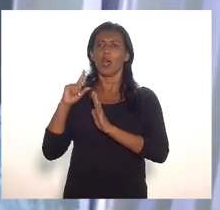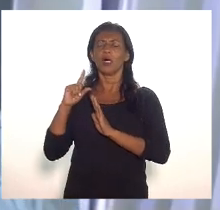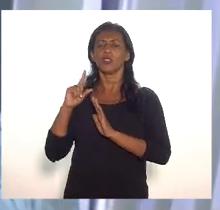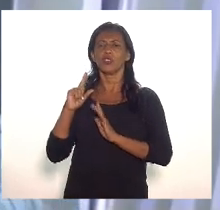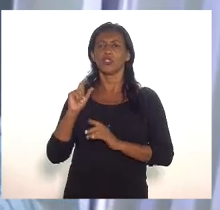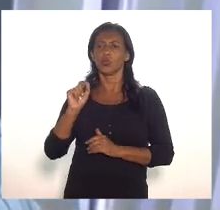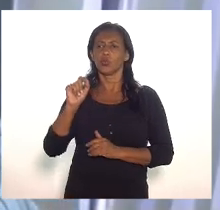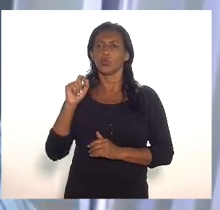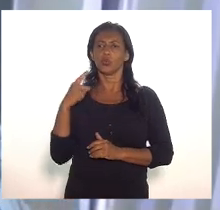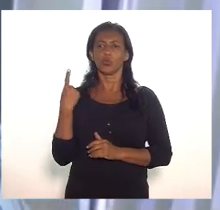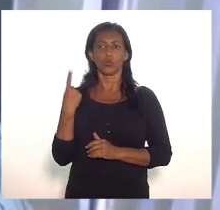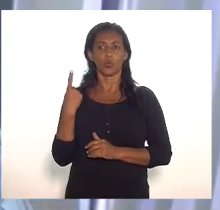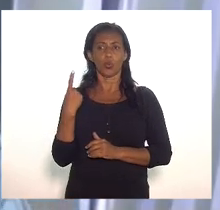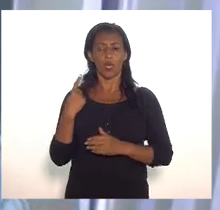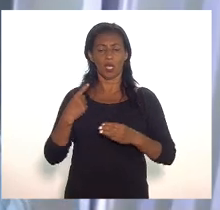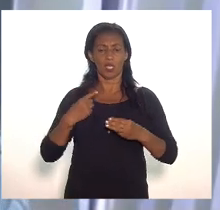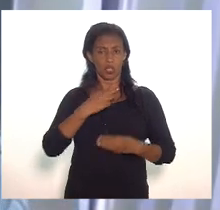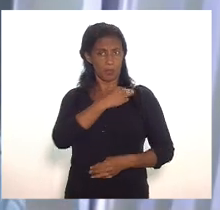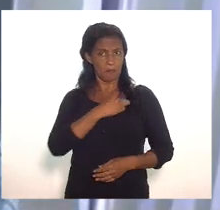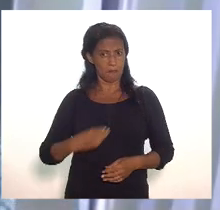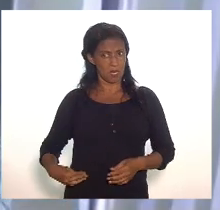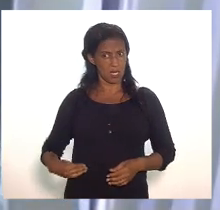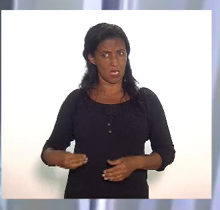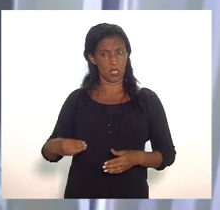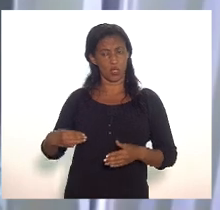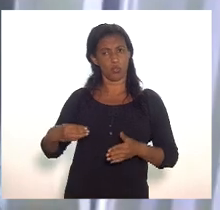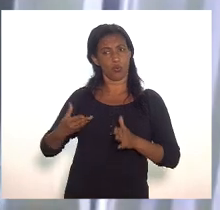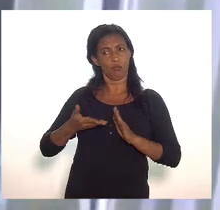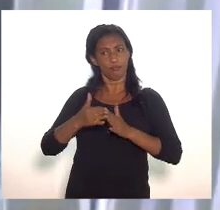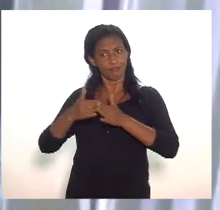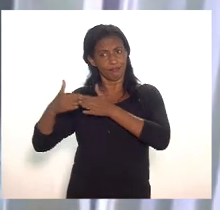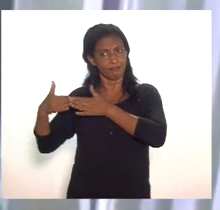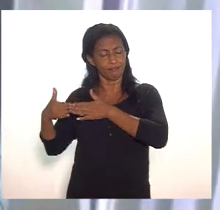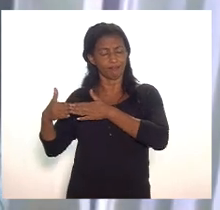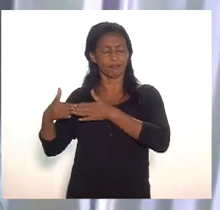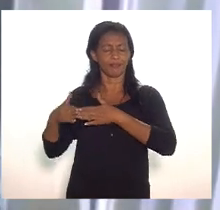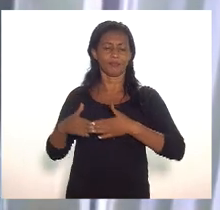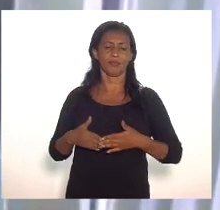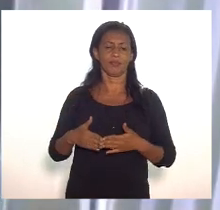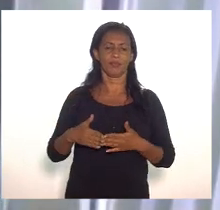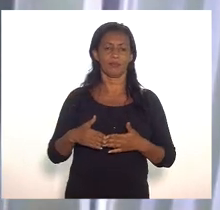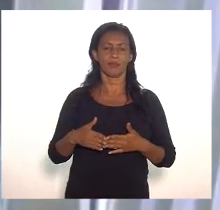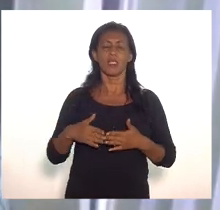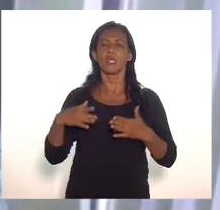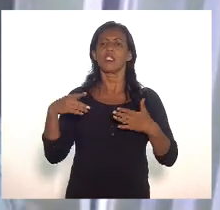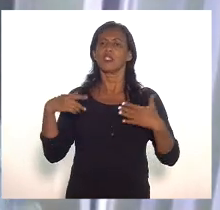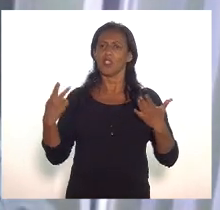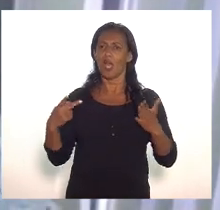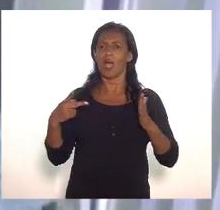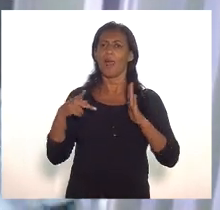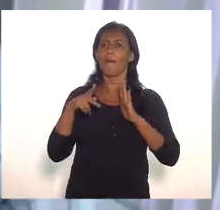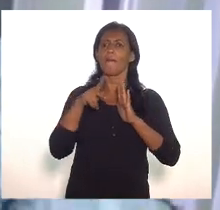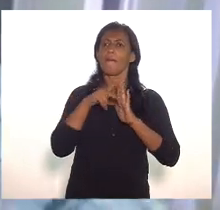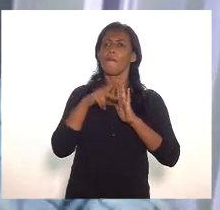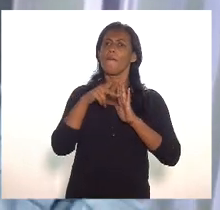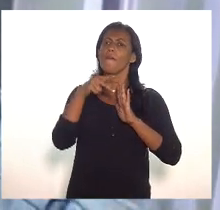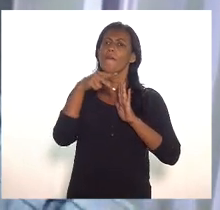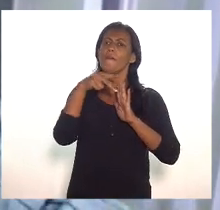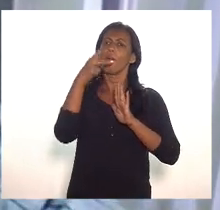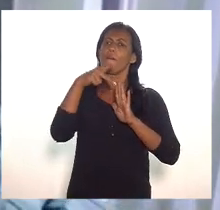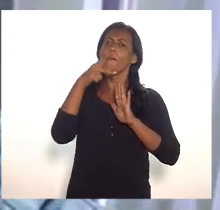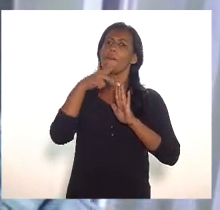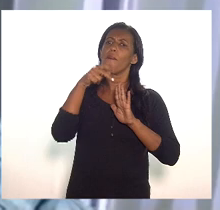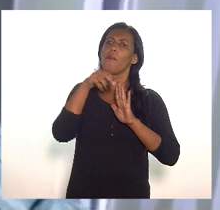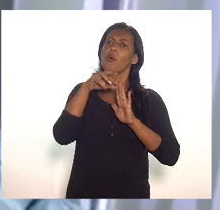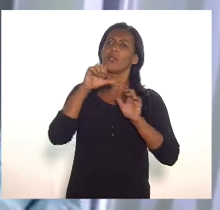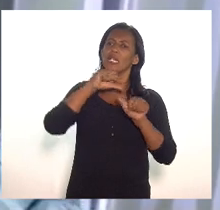ex-ministro Abraham Weintraub, que já foi tarde, na véspera da sua saída, saiu uma portaria que, de uma hora para outra, mudou